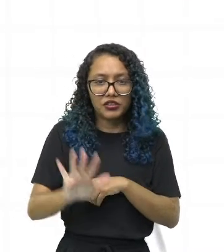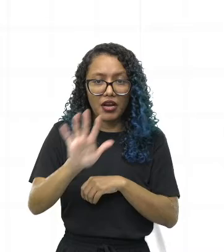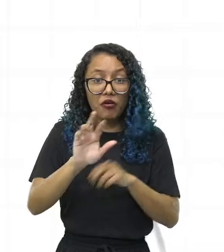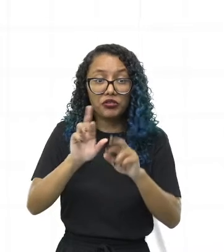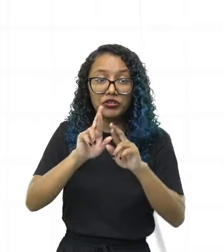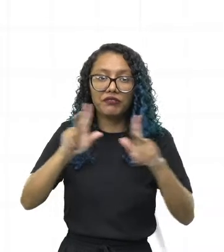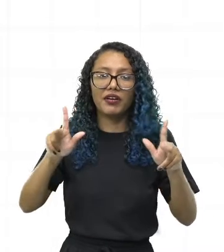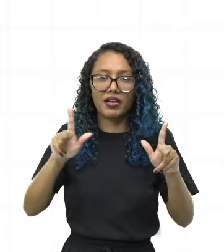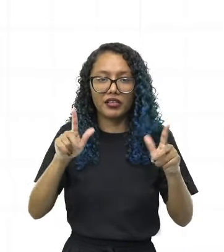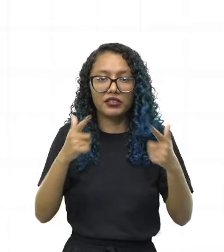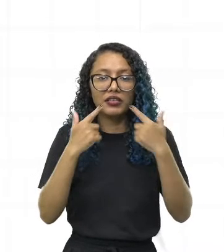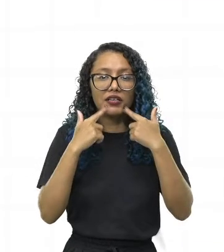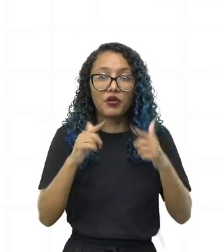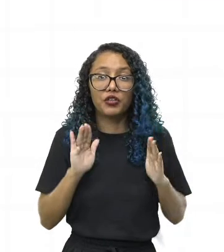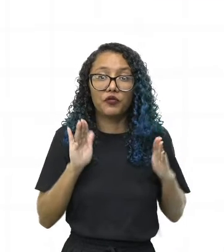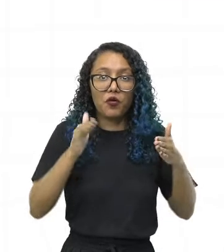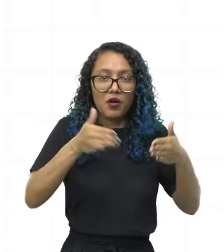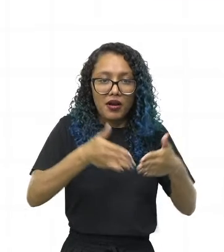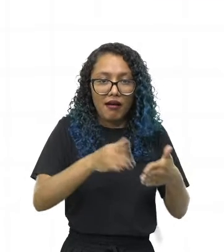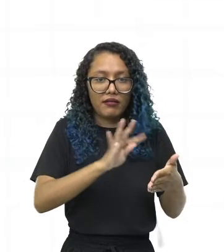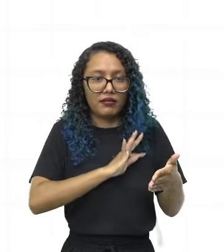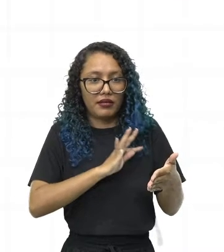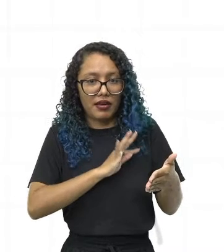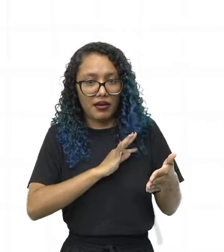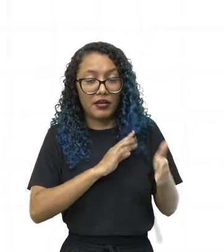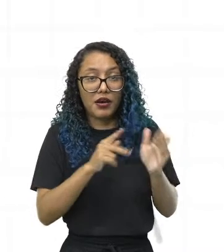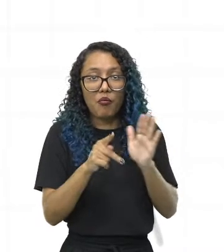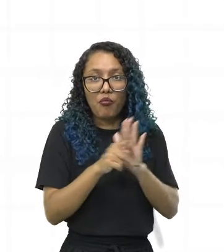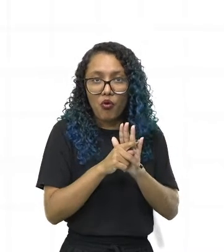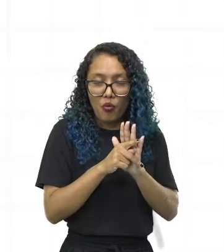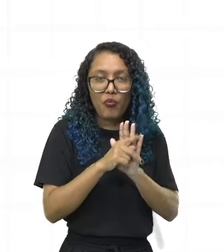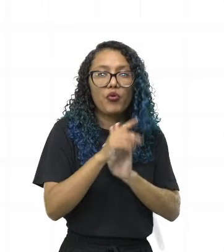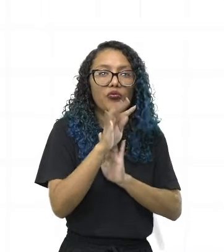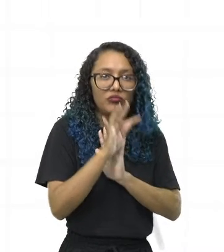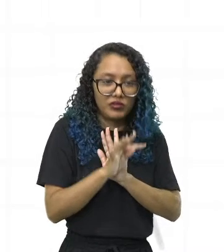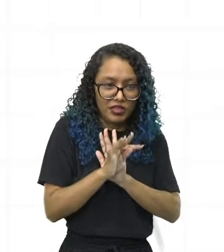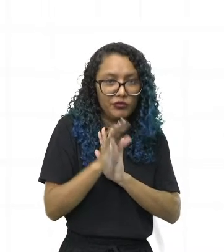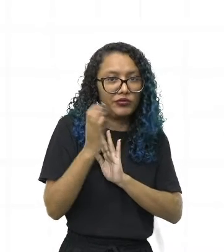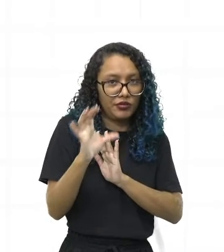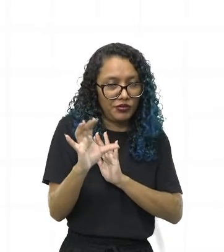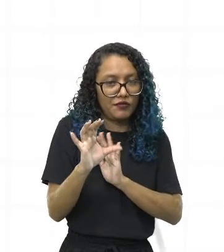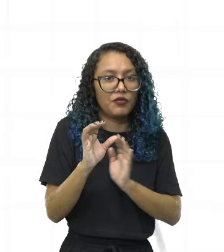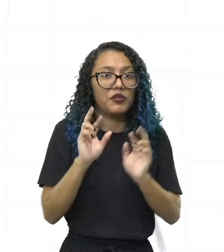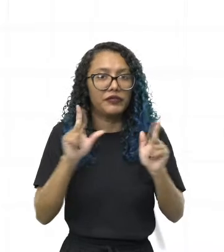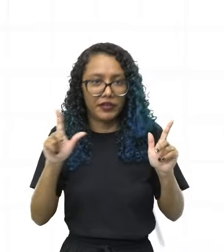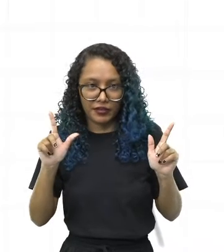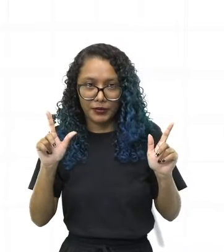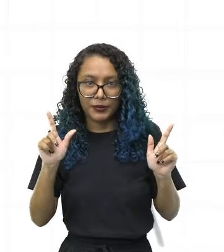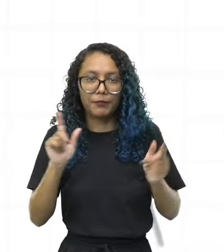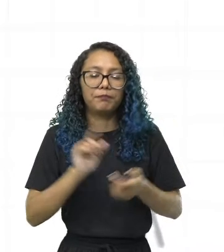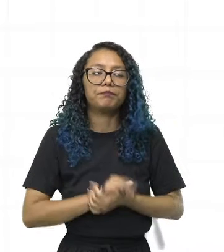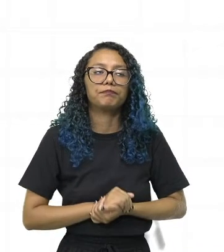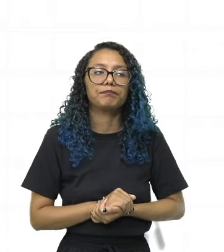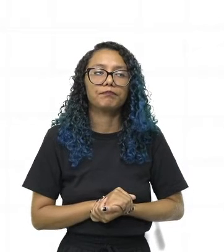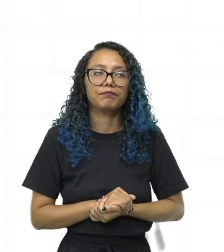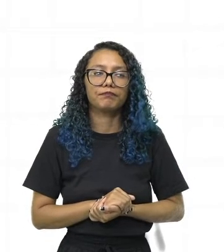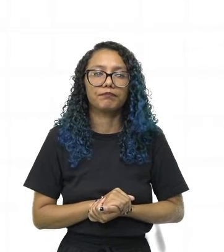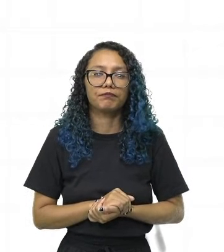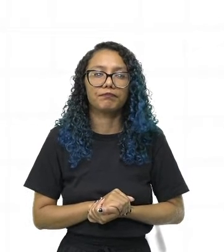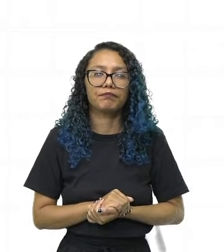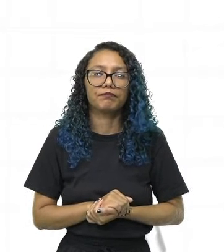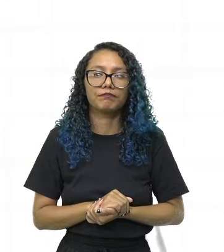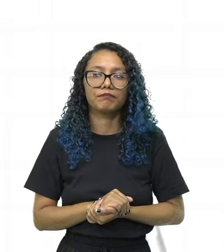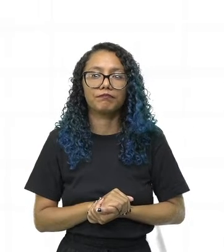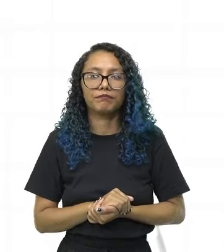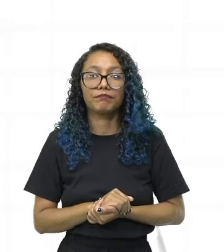distinguindo-se, portanto, da linguagem especializada do texto científico. As primeiras